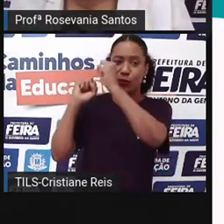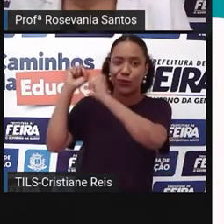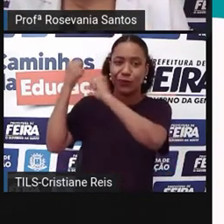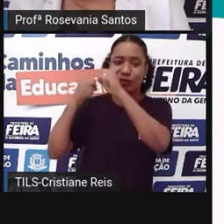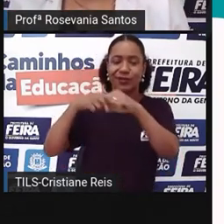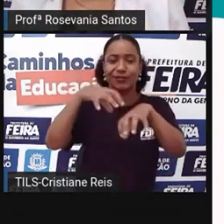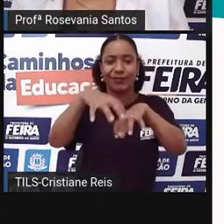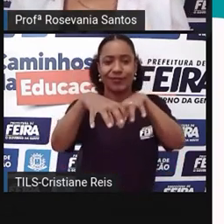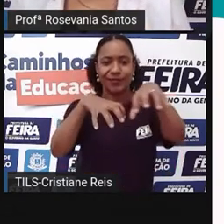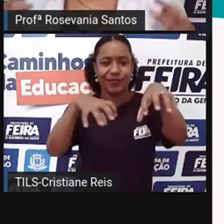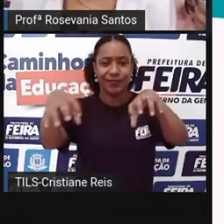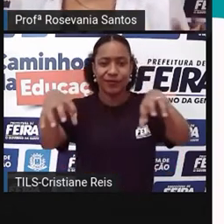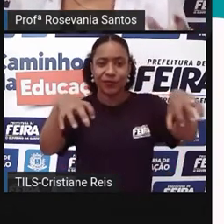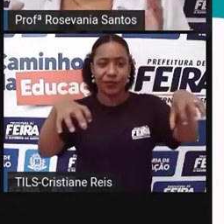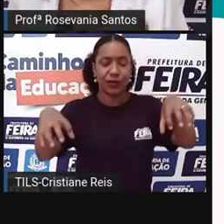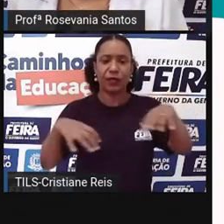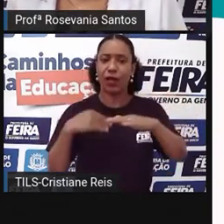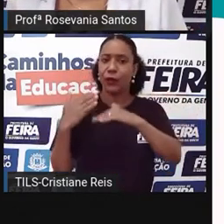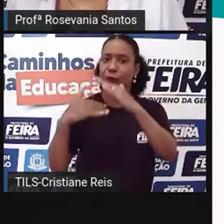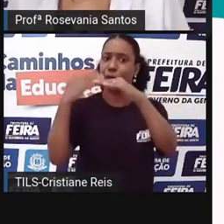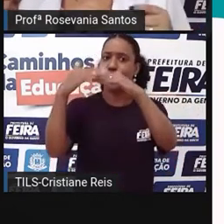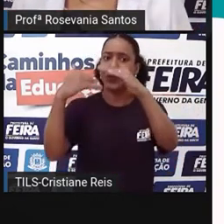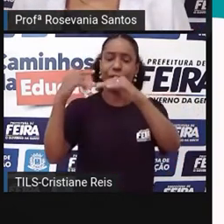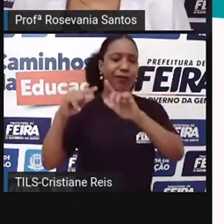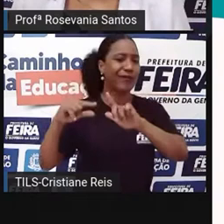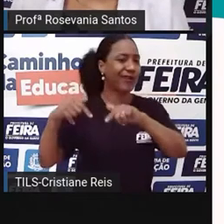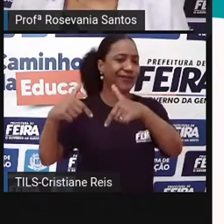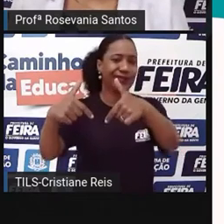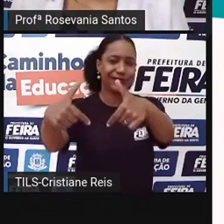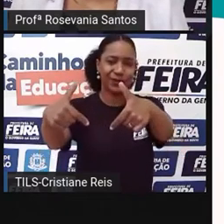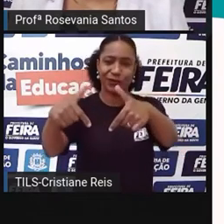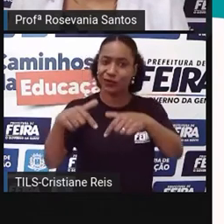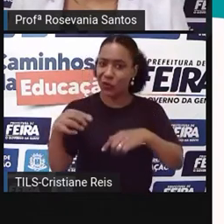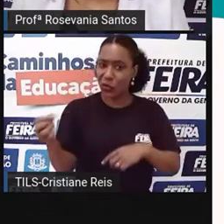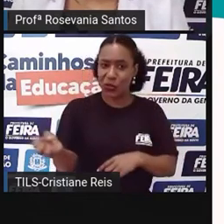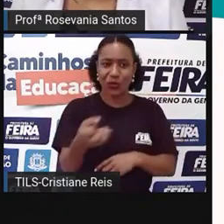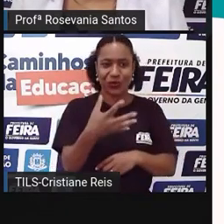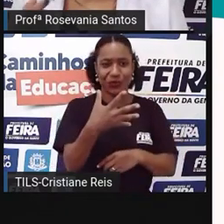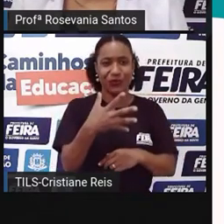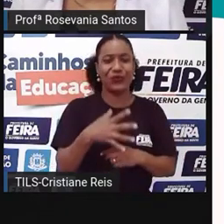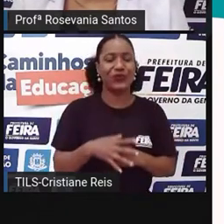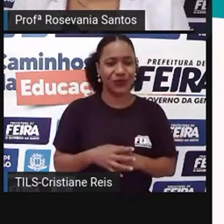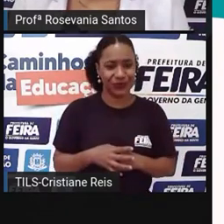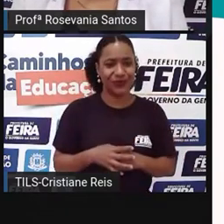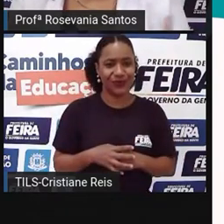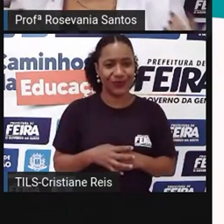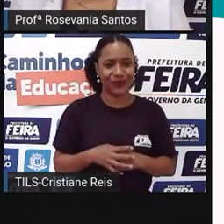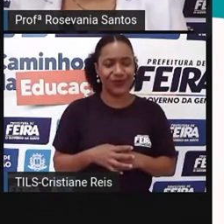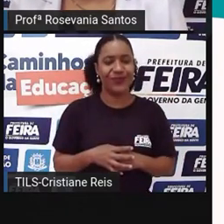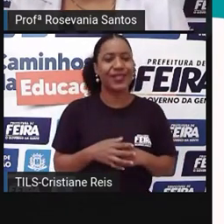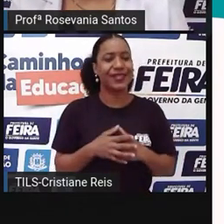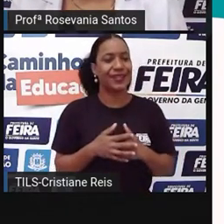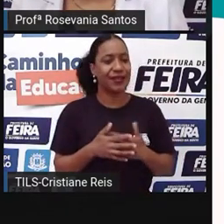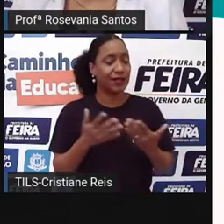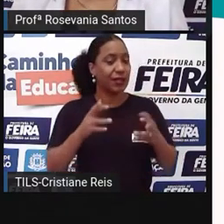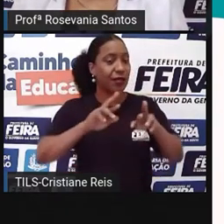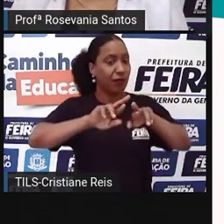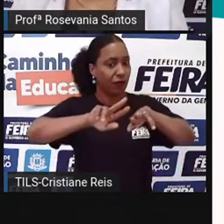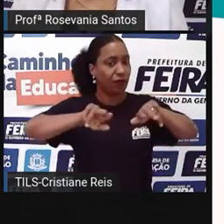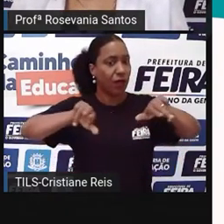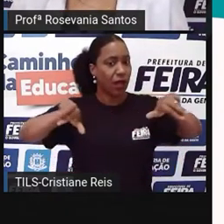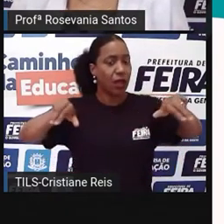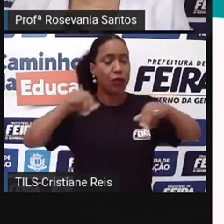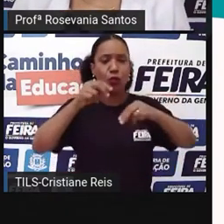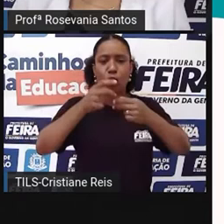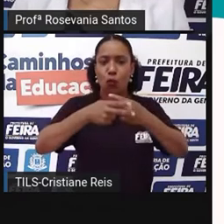acaba se modernizando. Então, a gente tem um parque industrial mais moderno também nessa região, e diversificado, já falei para vocês, porque são vários, né,